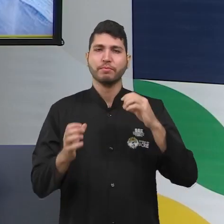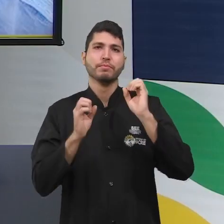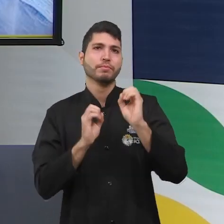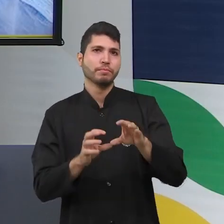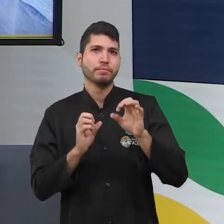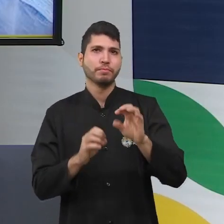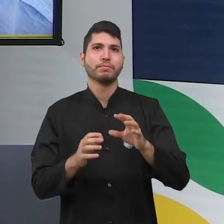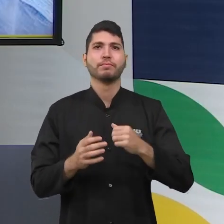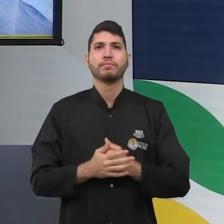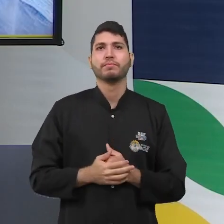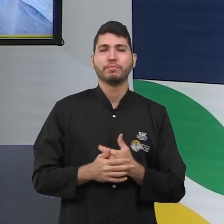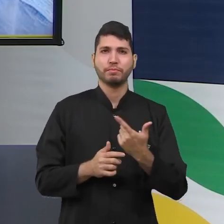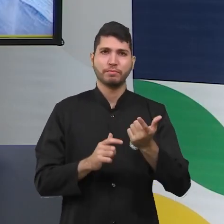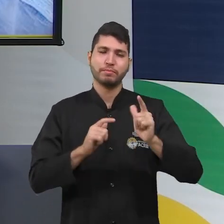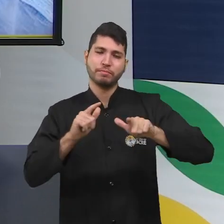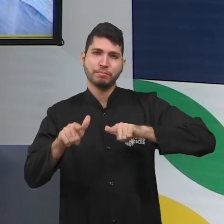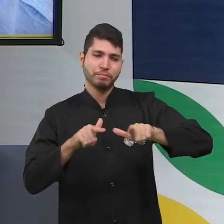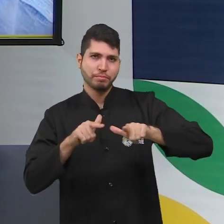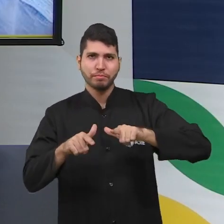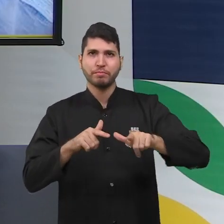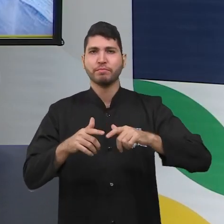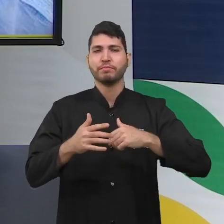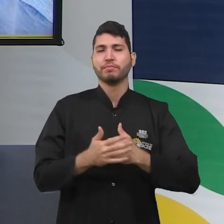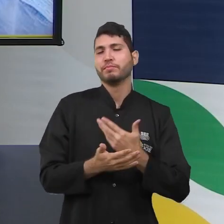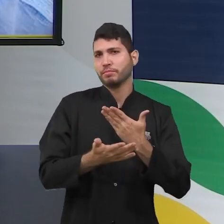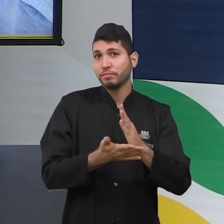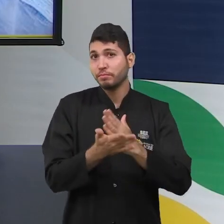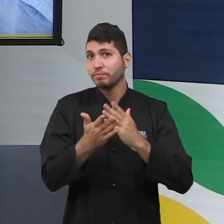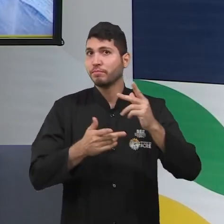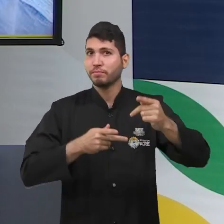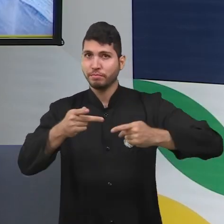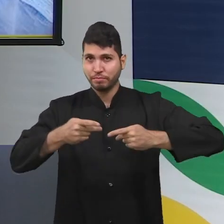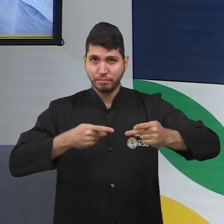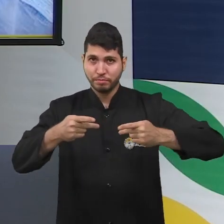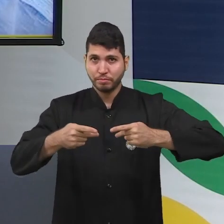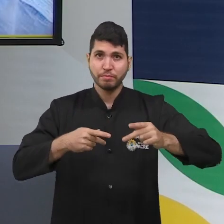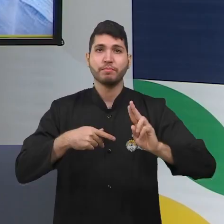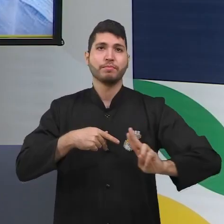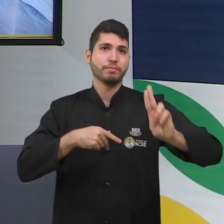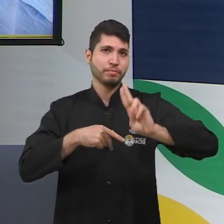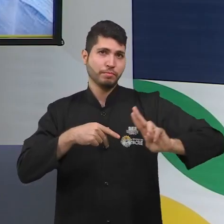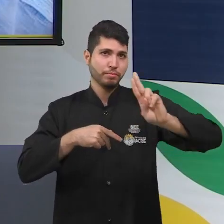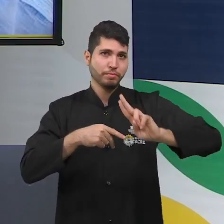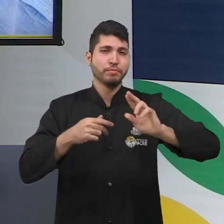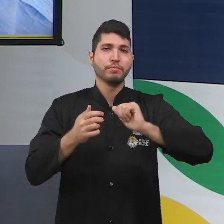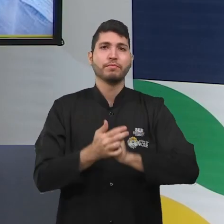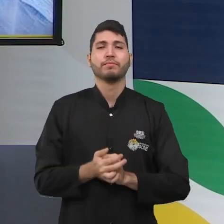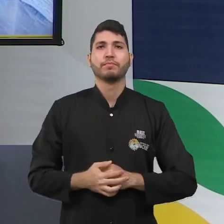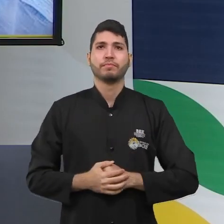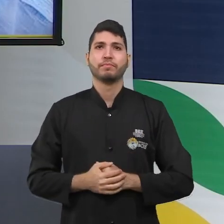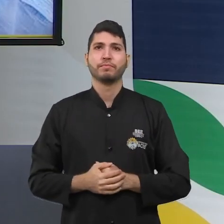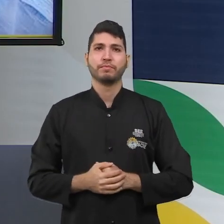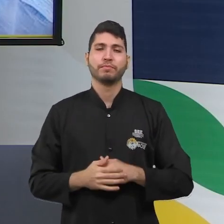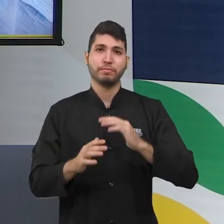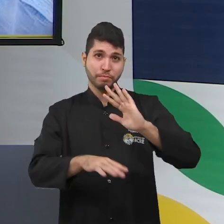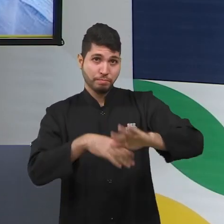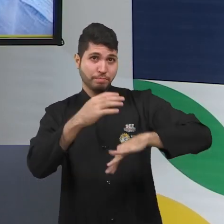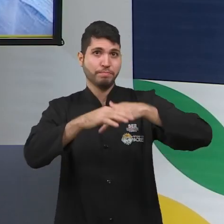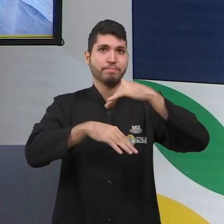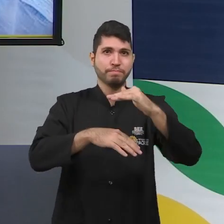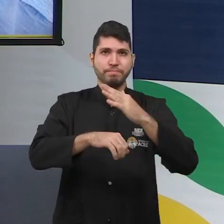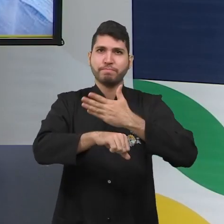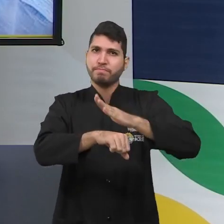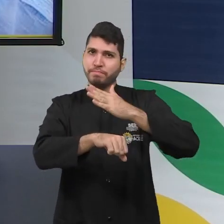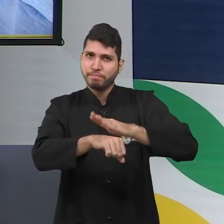com o trabalho, assim que seja. Alguns projetos, eles acabam sendo utilizados como ferramenta, como instrumento de desenvolvimento de